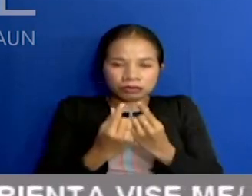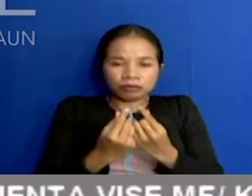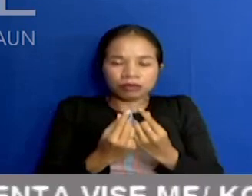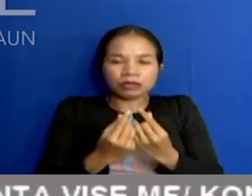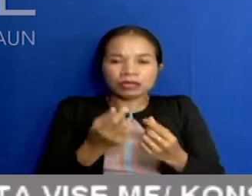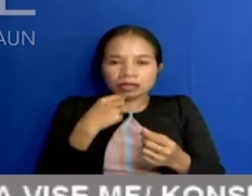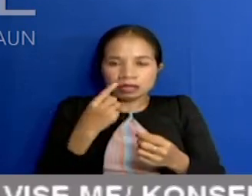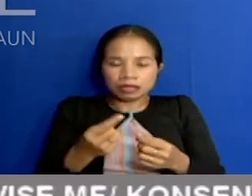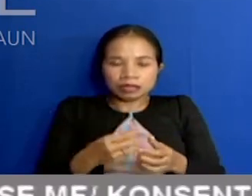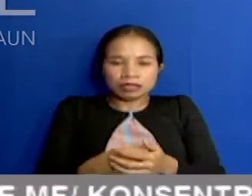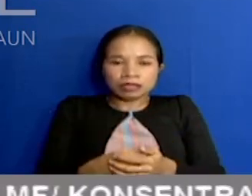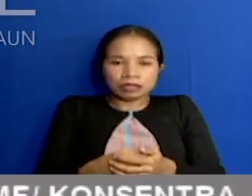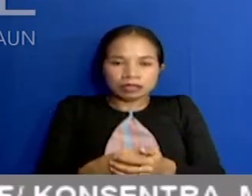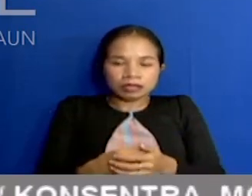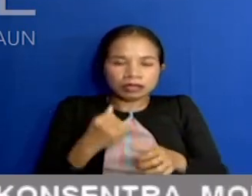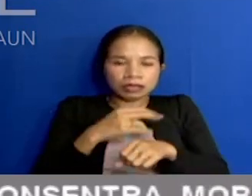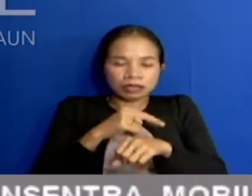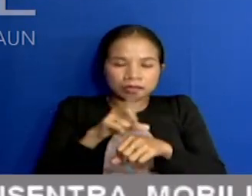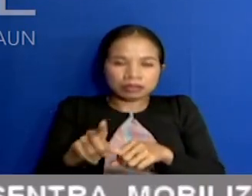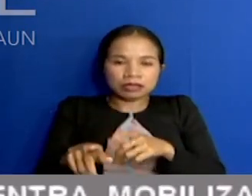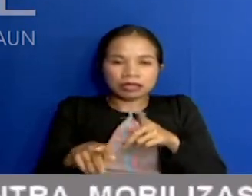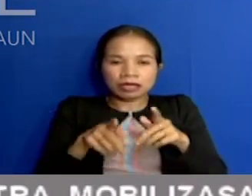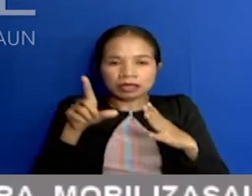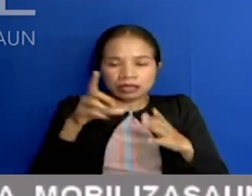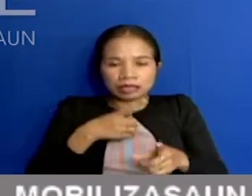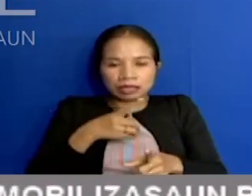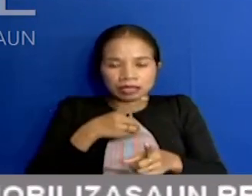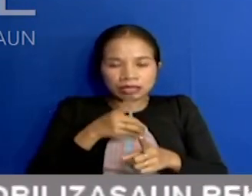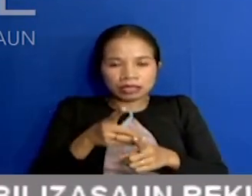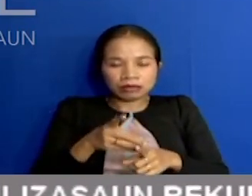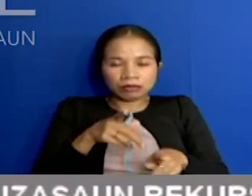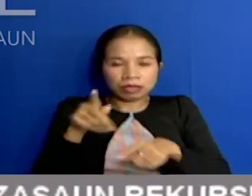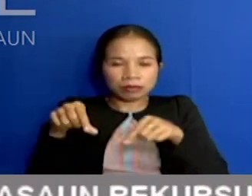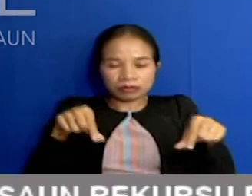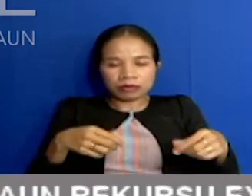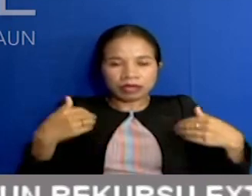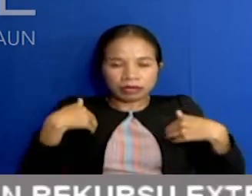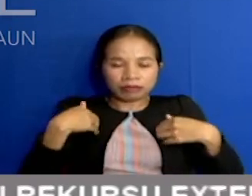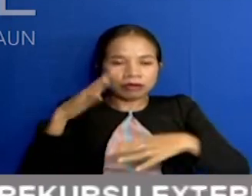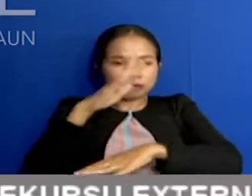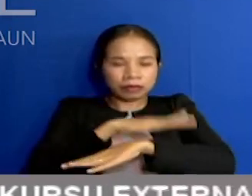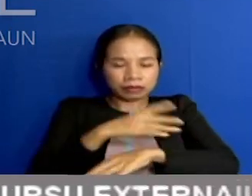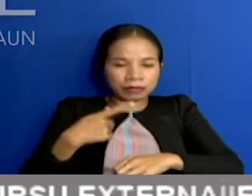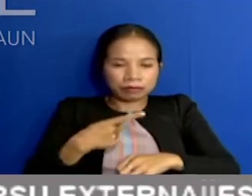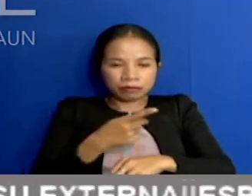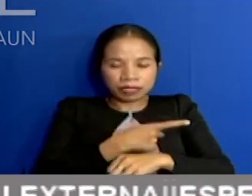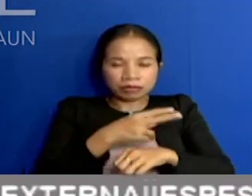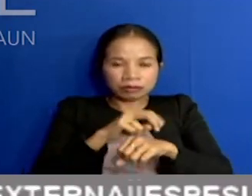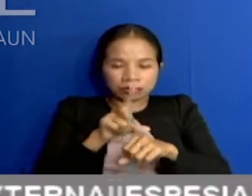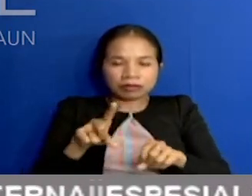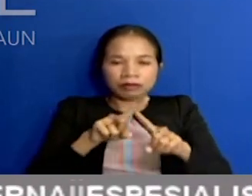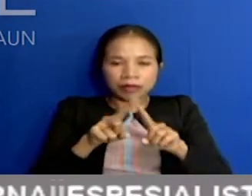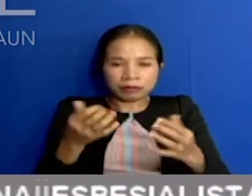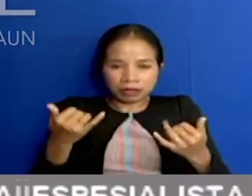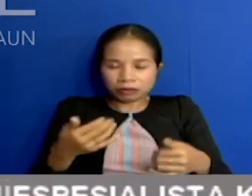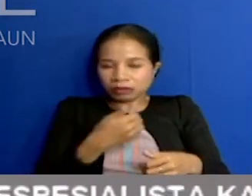afirma Convenção Internacional de Direito da Hemodeficiência e a ONU Mesa Parlamento Nacional, mas bem, to horas ne se